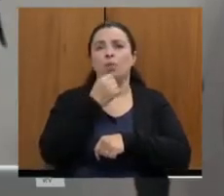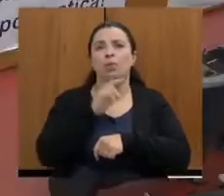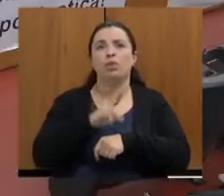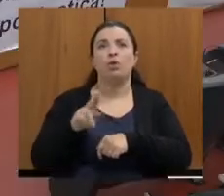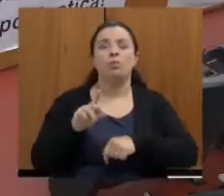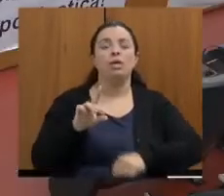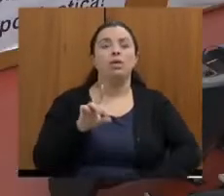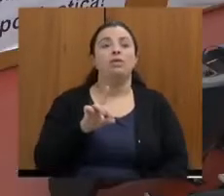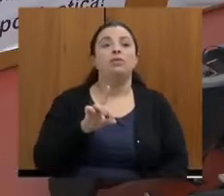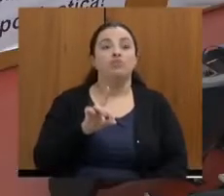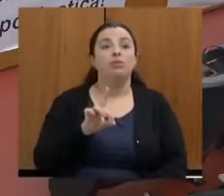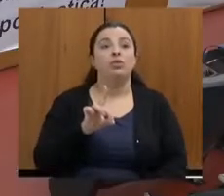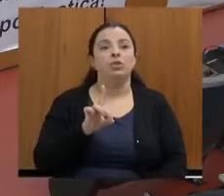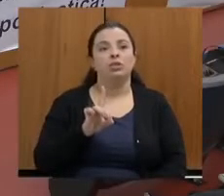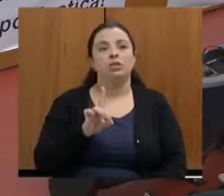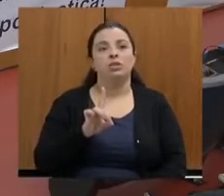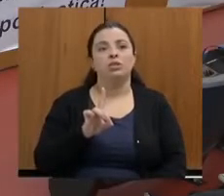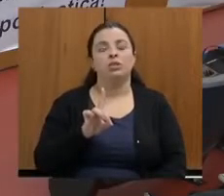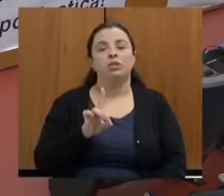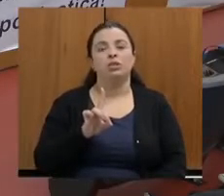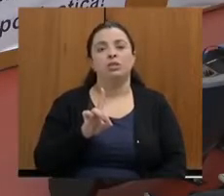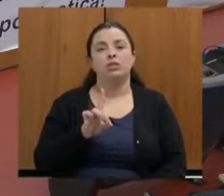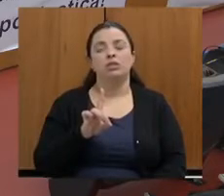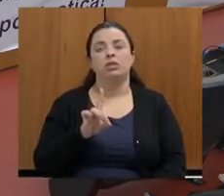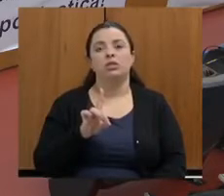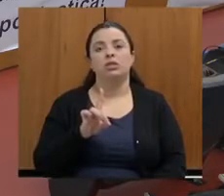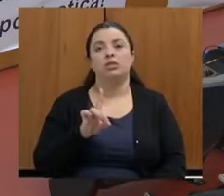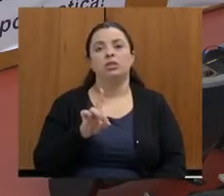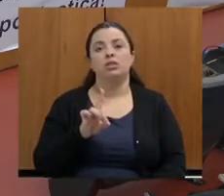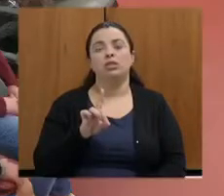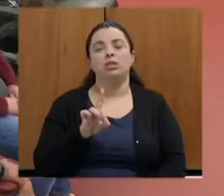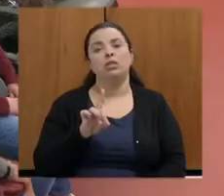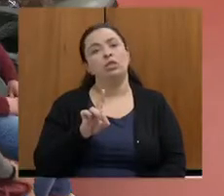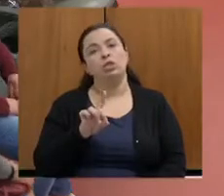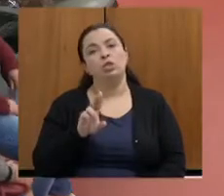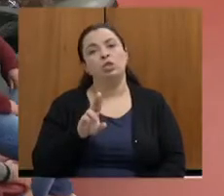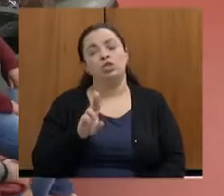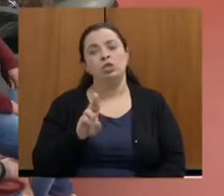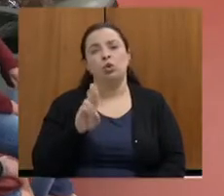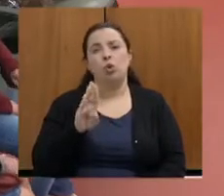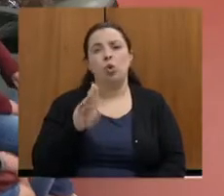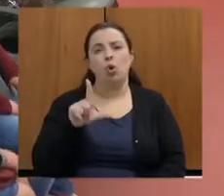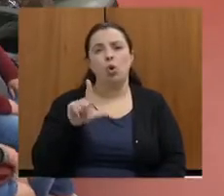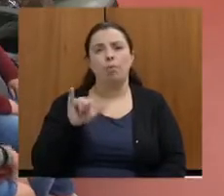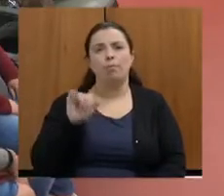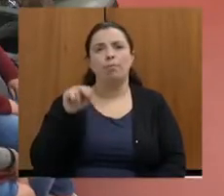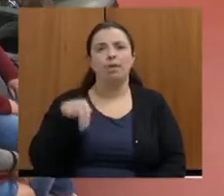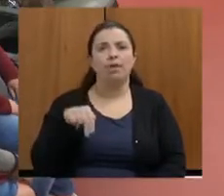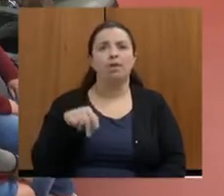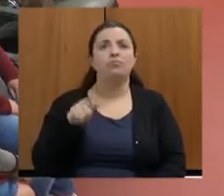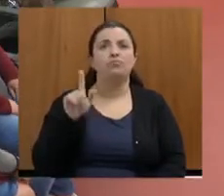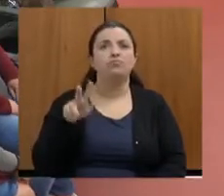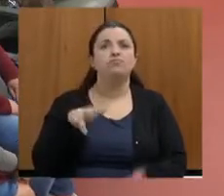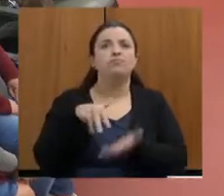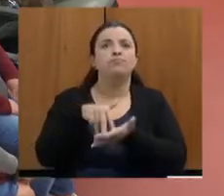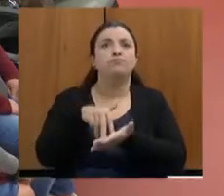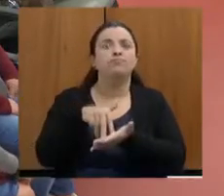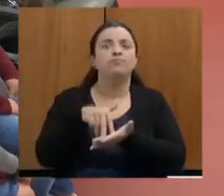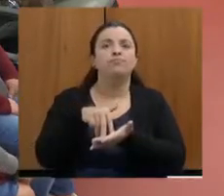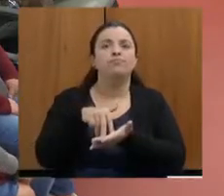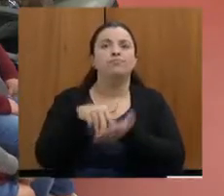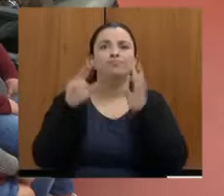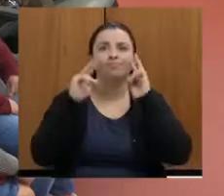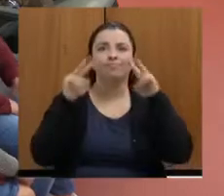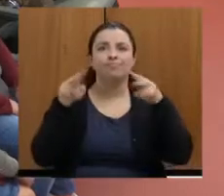quem está aqui conosco lá no lá no fundo conosco Você pode levantar de novo para todo mundo te ver